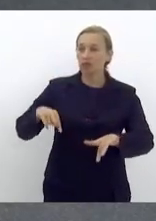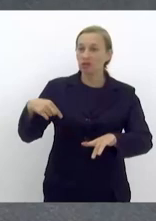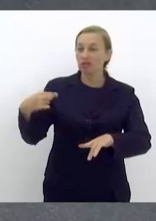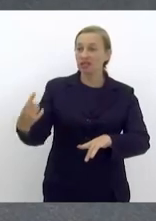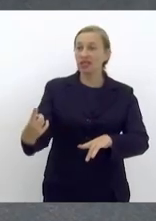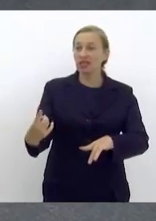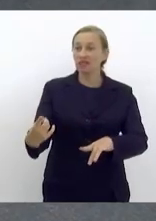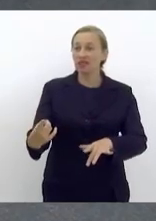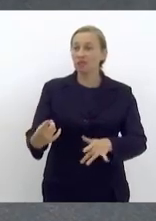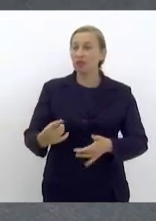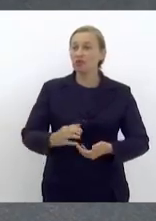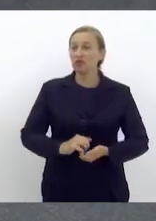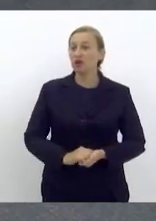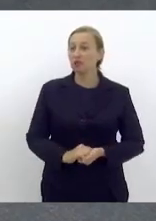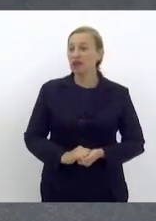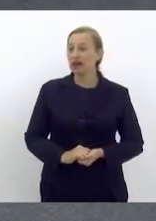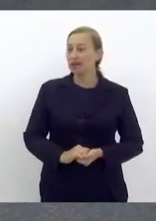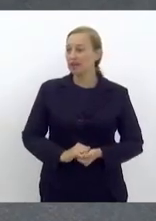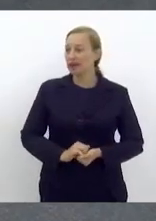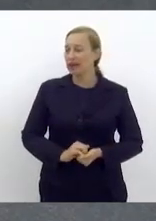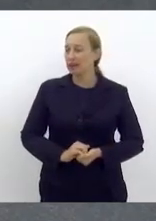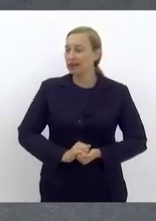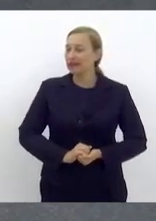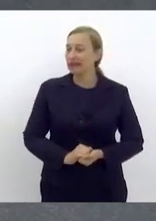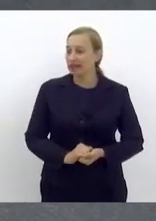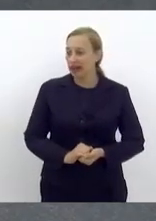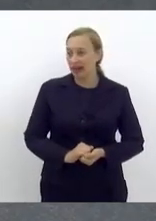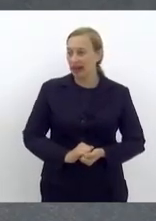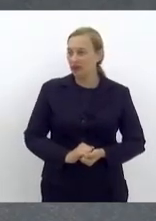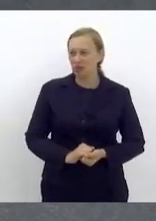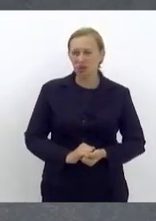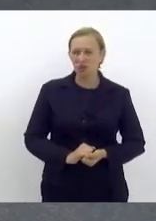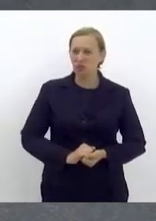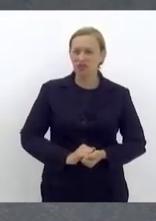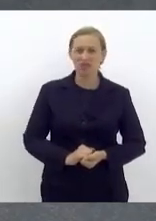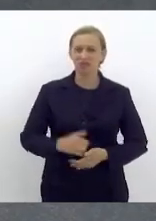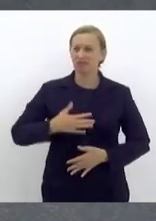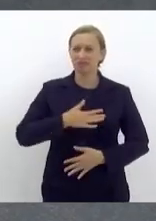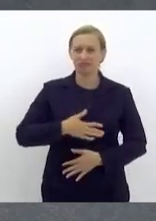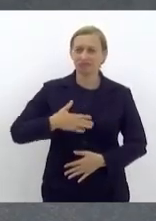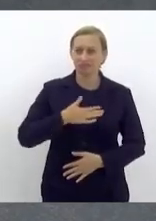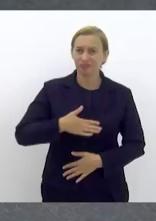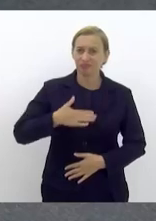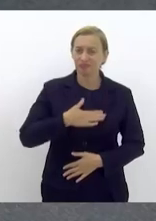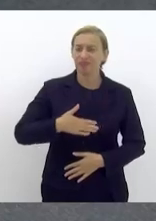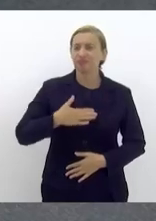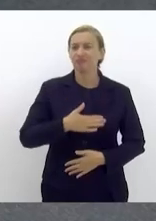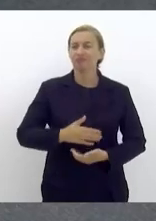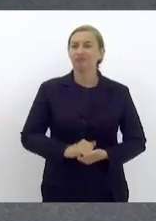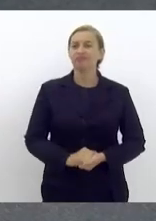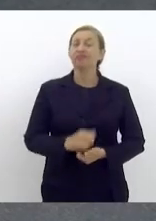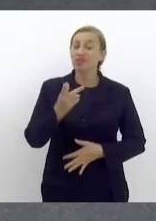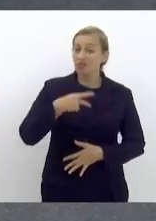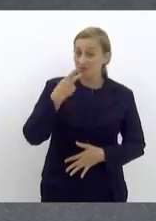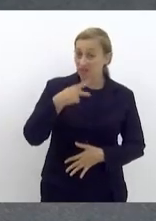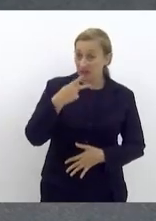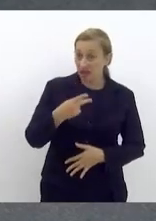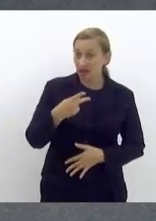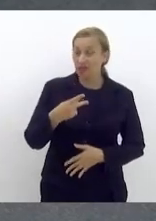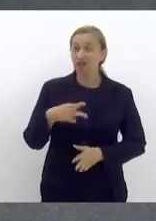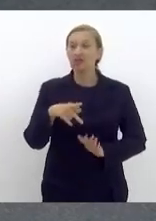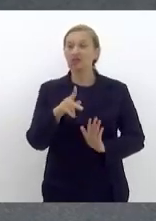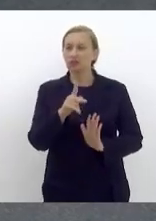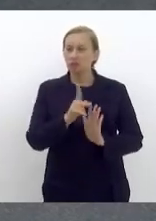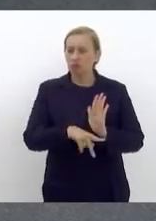aí desse novo ciclo da sua vida. E gostaria de ressaltar aqui esse projeto